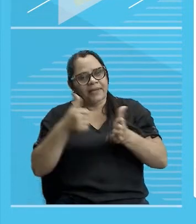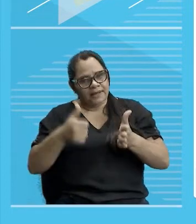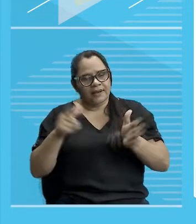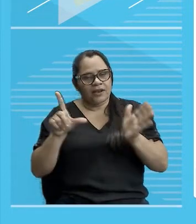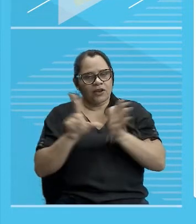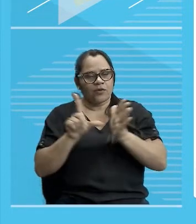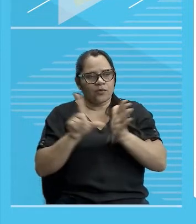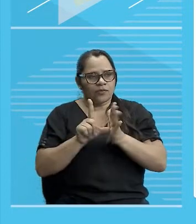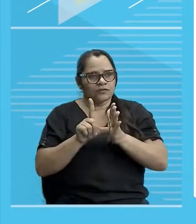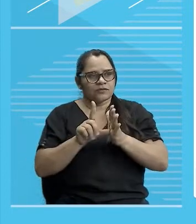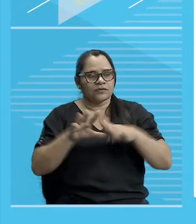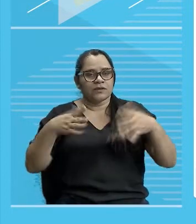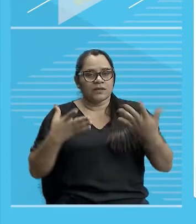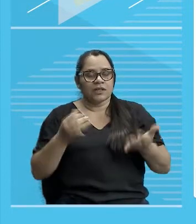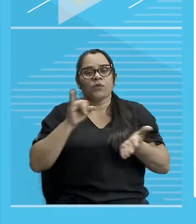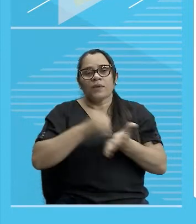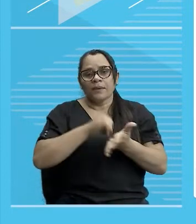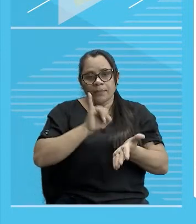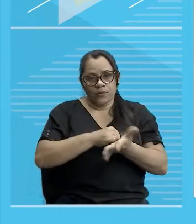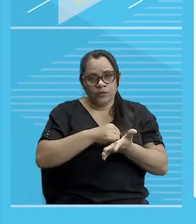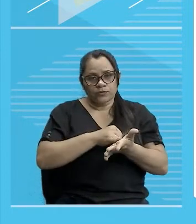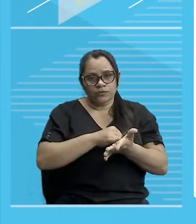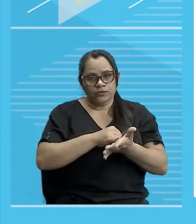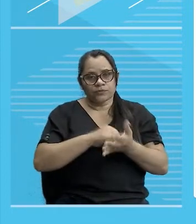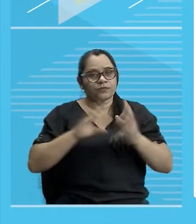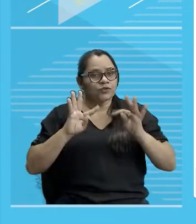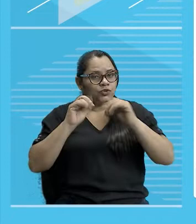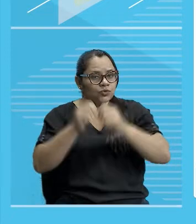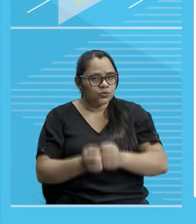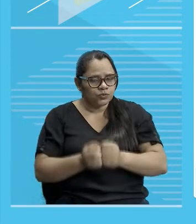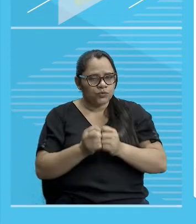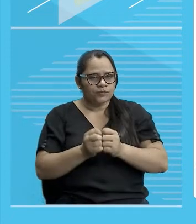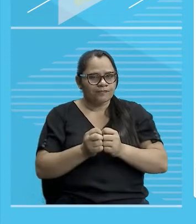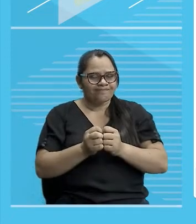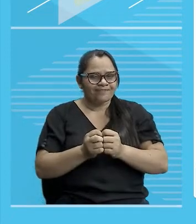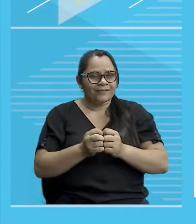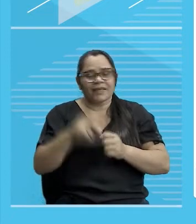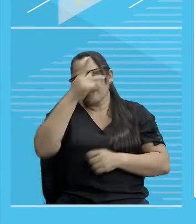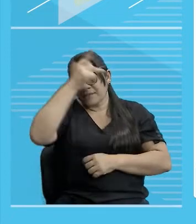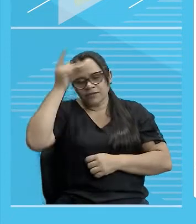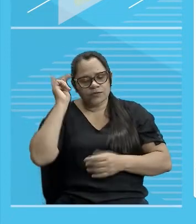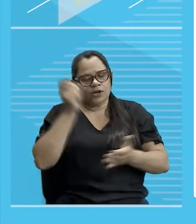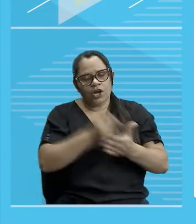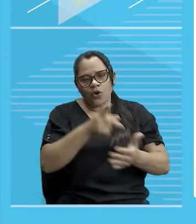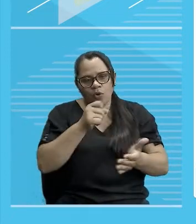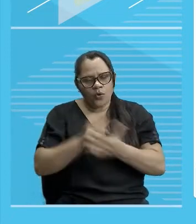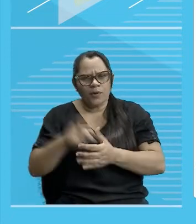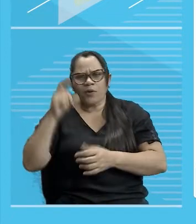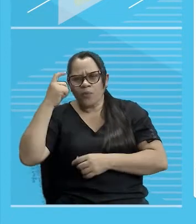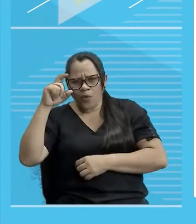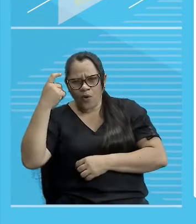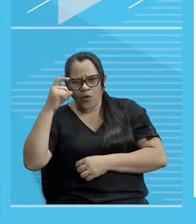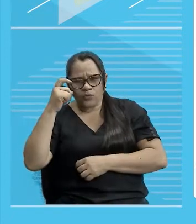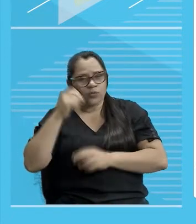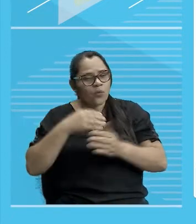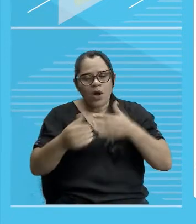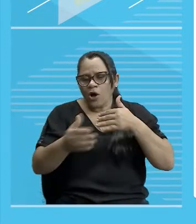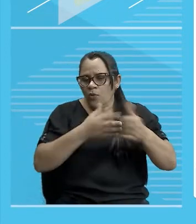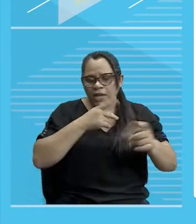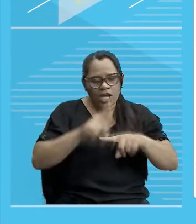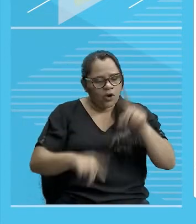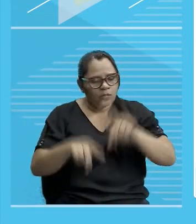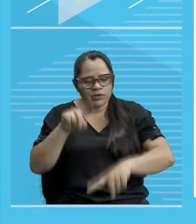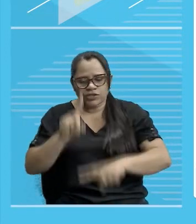queridos é isso tudo que tu compras pacote de biscoito um óculos qualquer coisa tem impostos